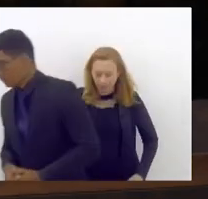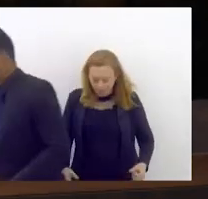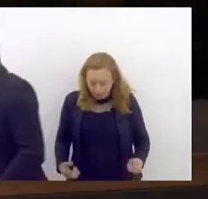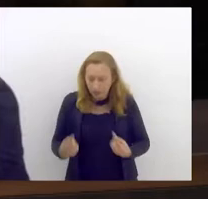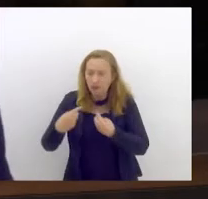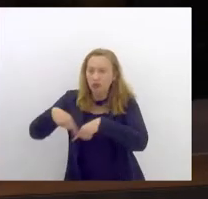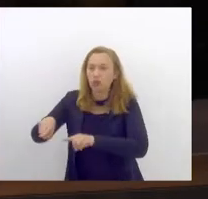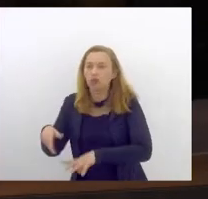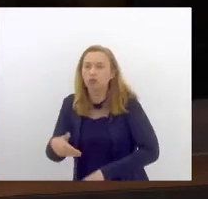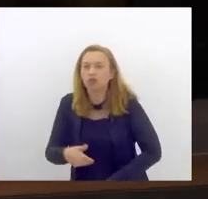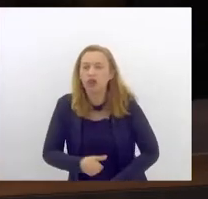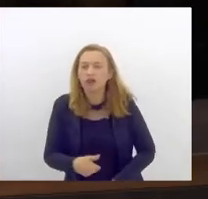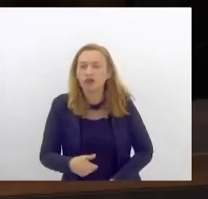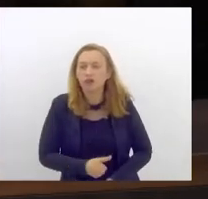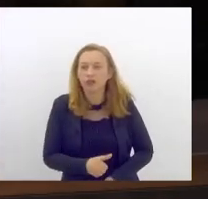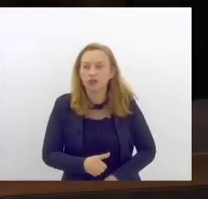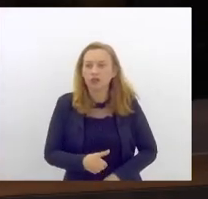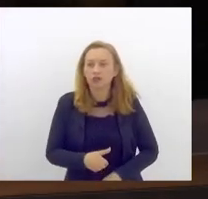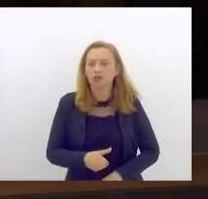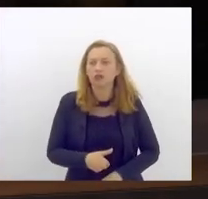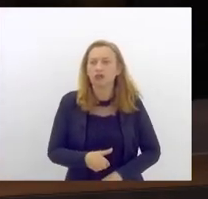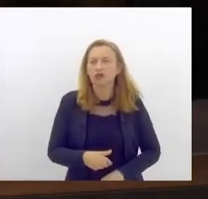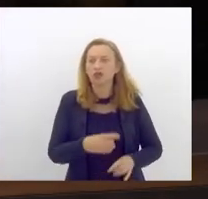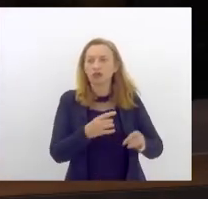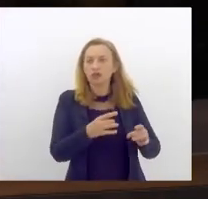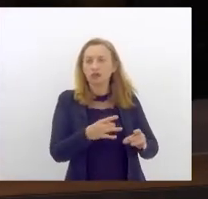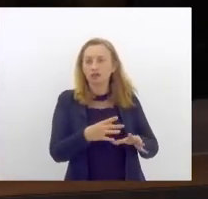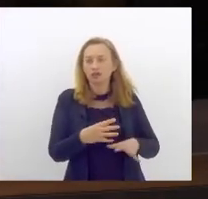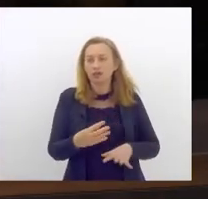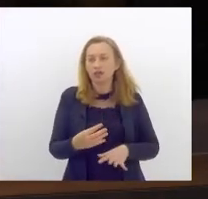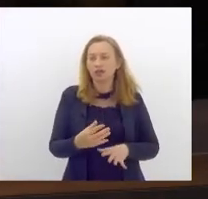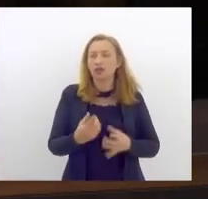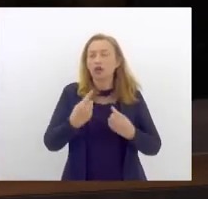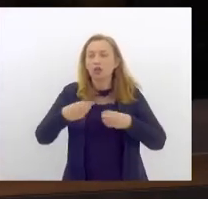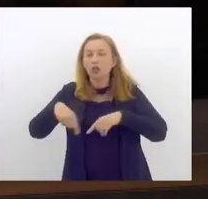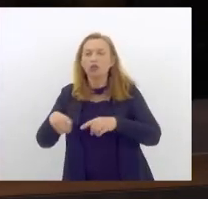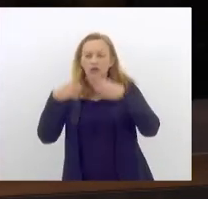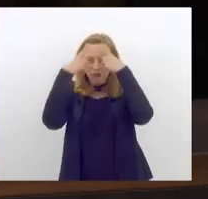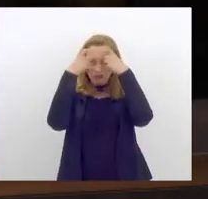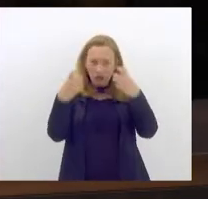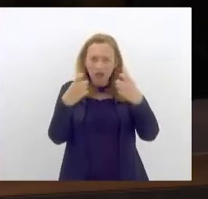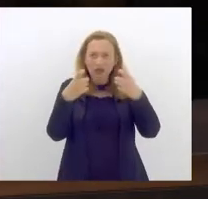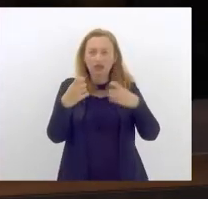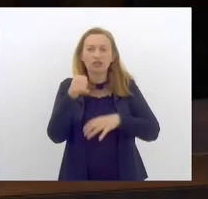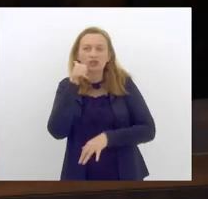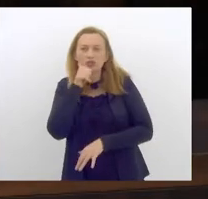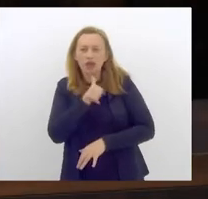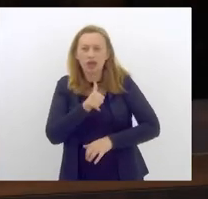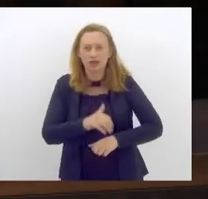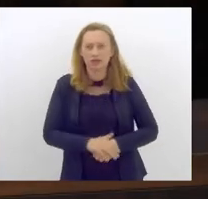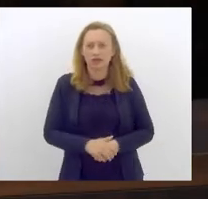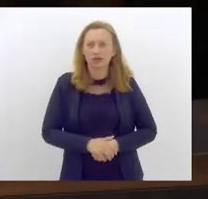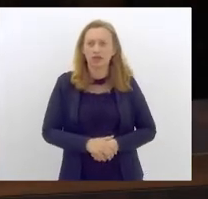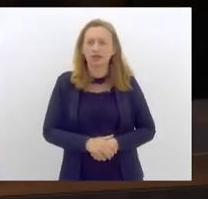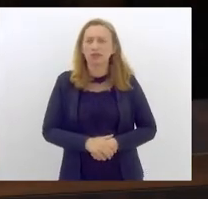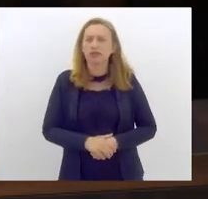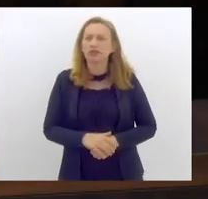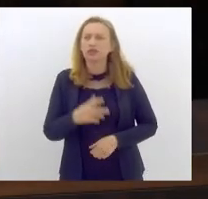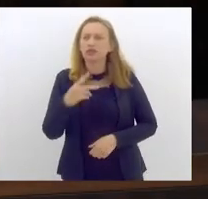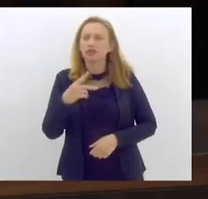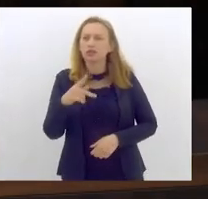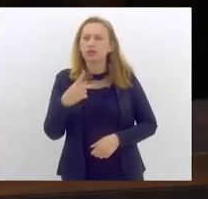combate a mercantilização da vida e o combate a violência das mulheres tá na sua